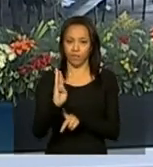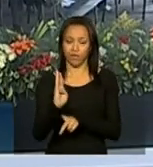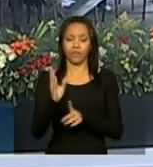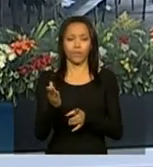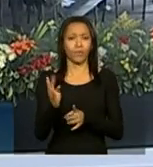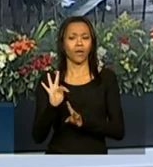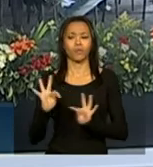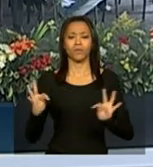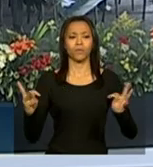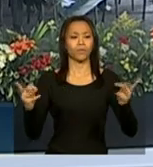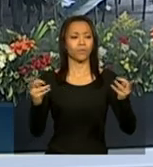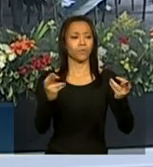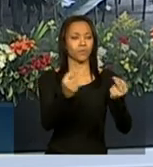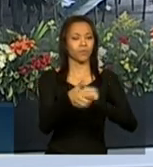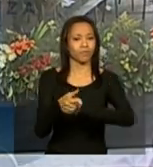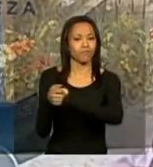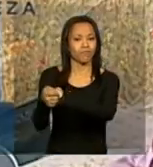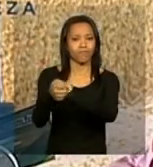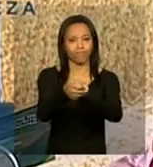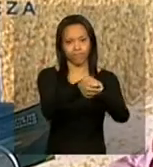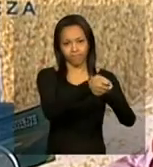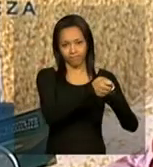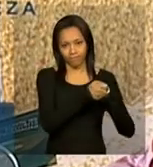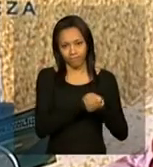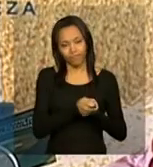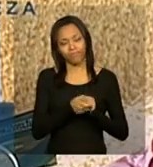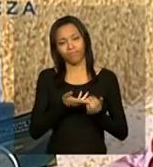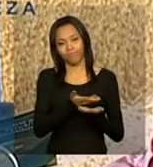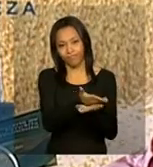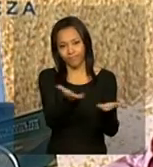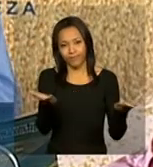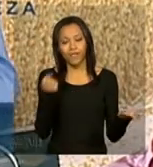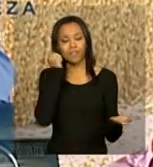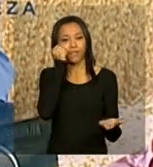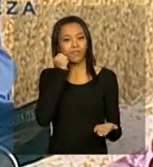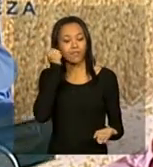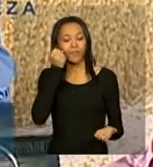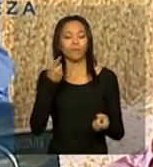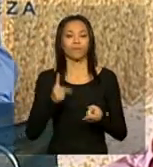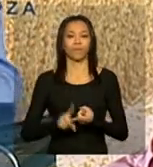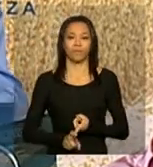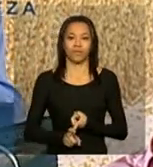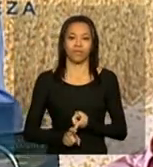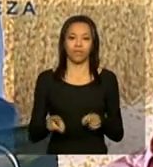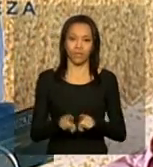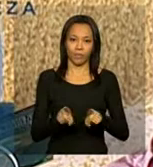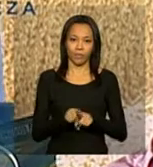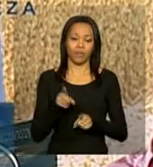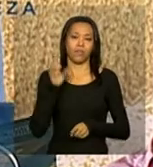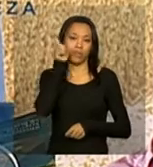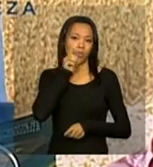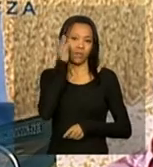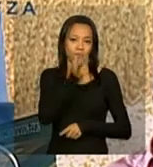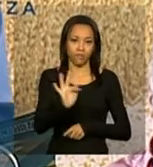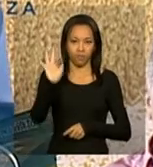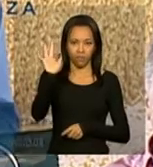Cumprimentar todos os nossos parlamentares, senadores e deputados federais.